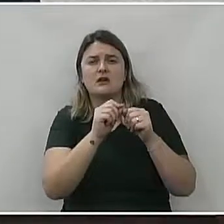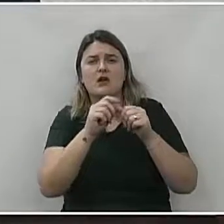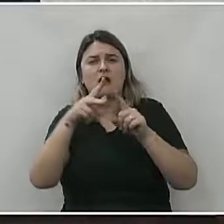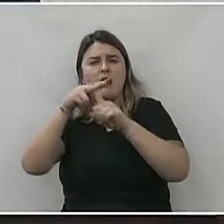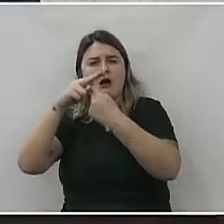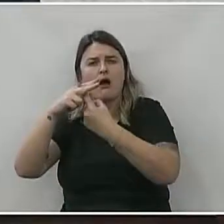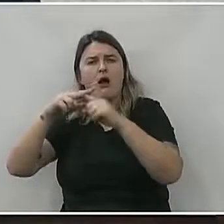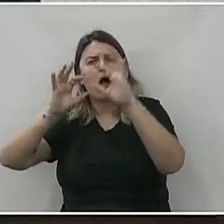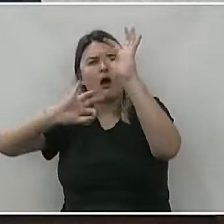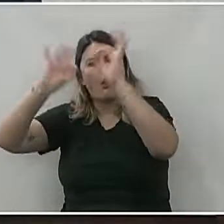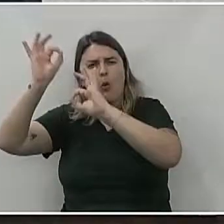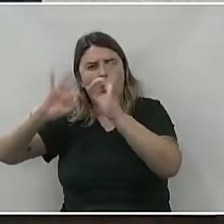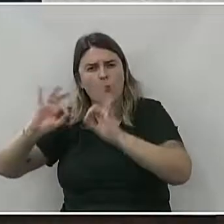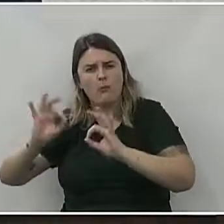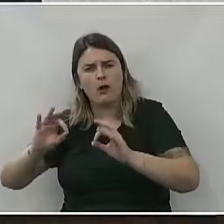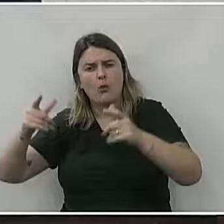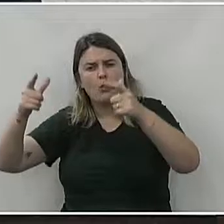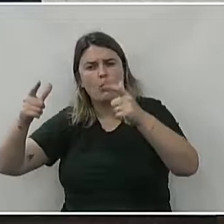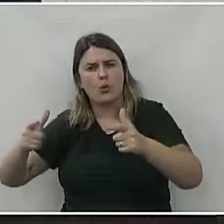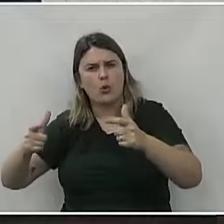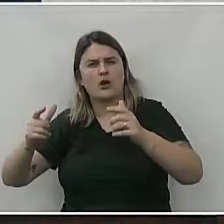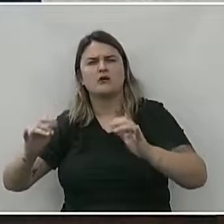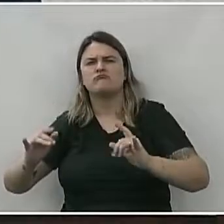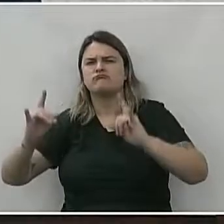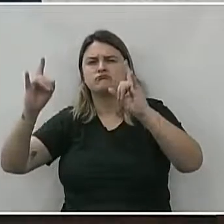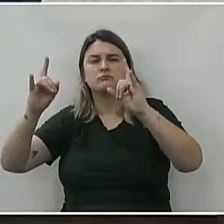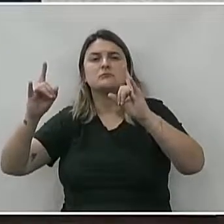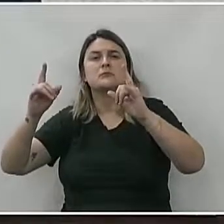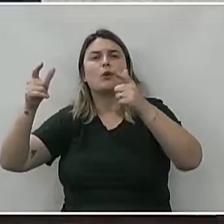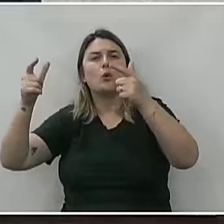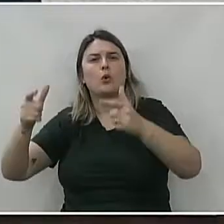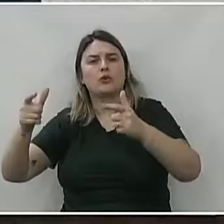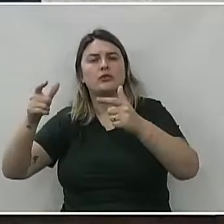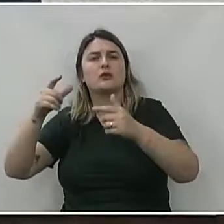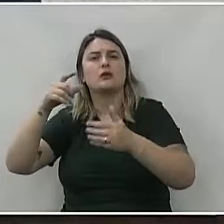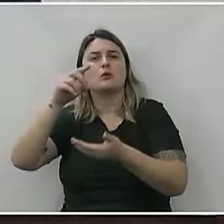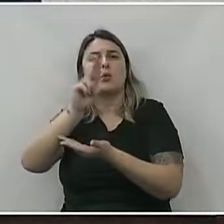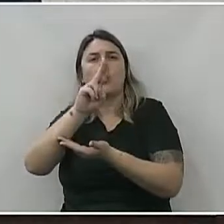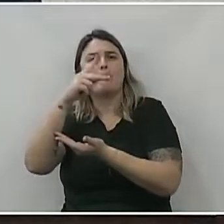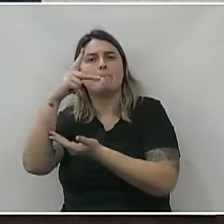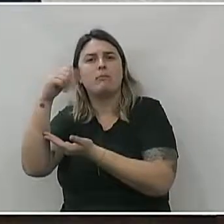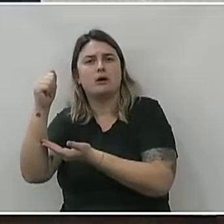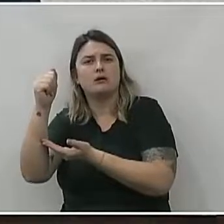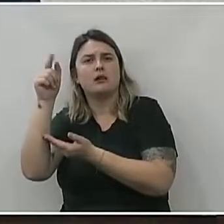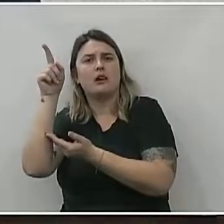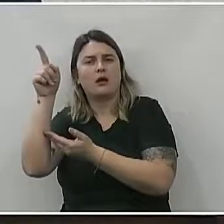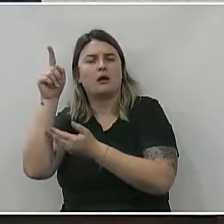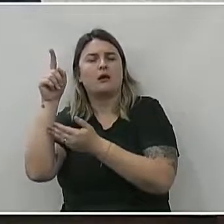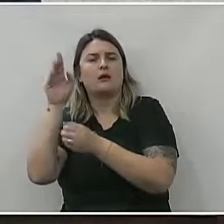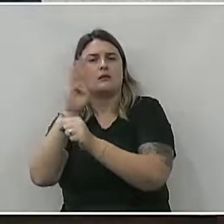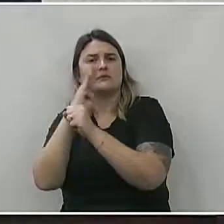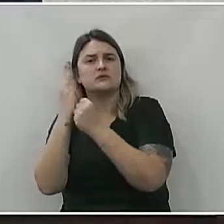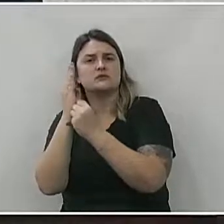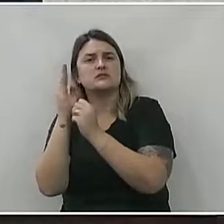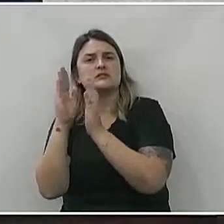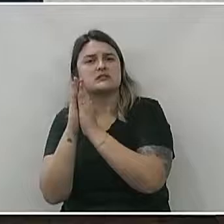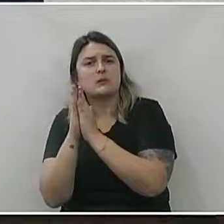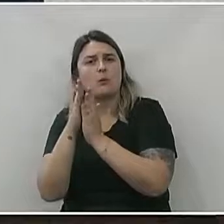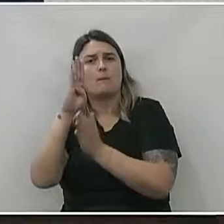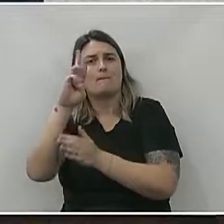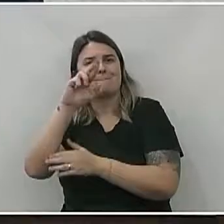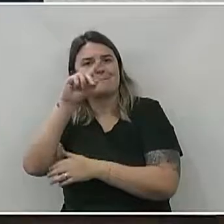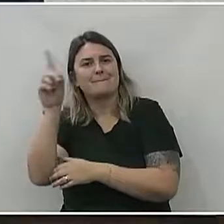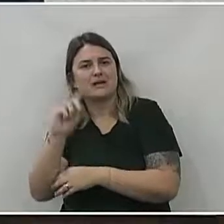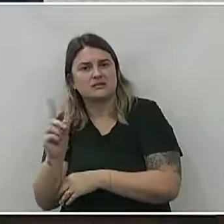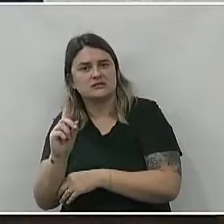reforma no prédio e toda a estrutura existente na Unidade Básica de Saúde do bairro São Brás. Justificativa. O bairro São